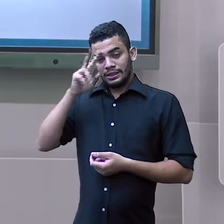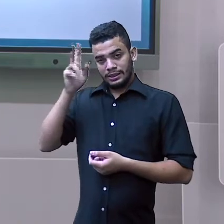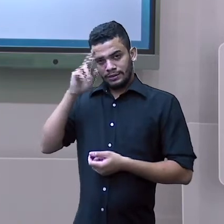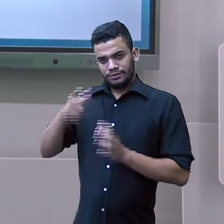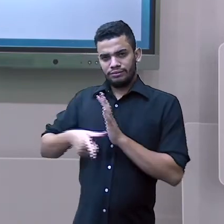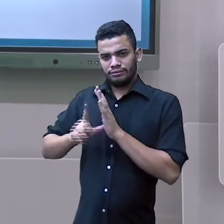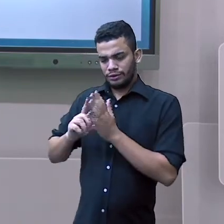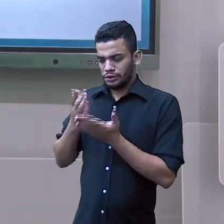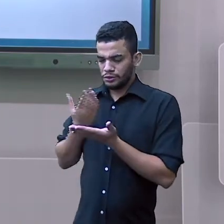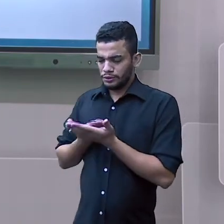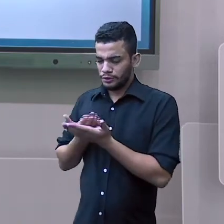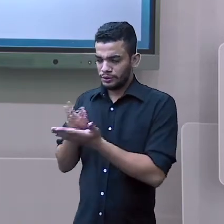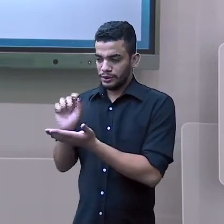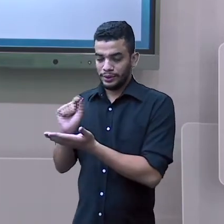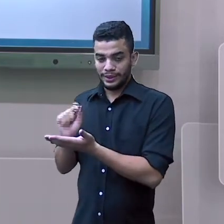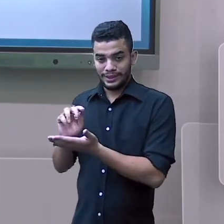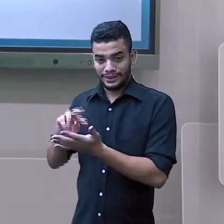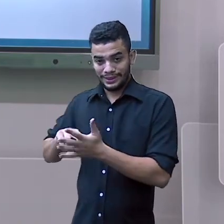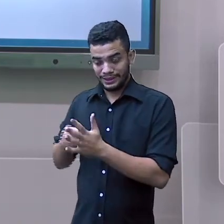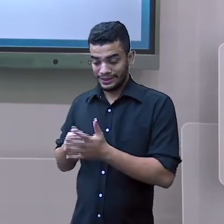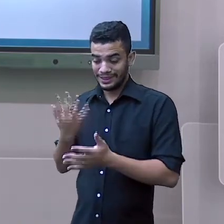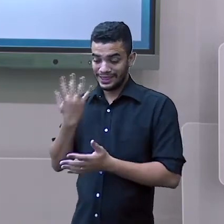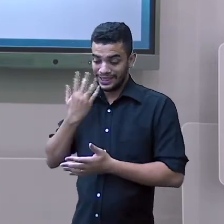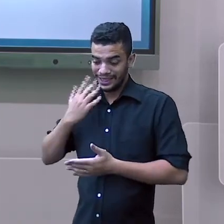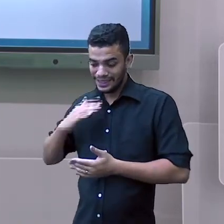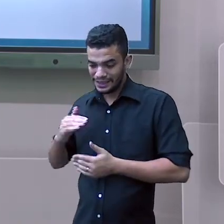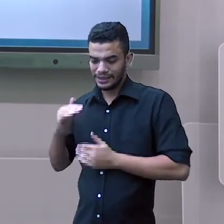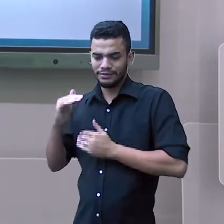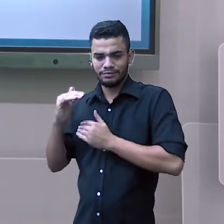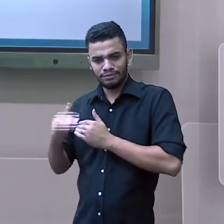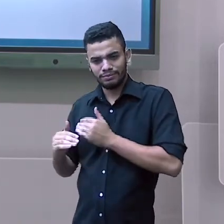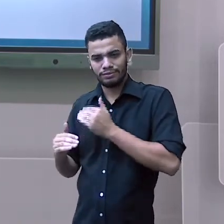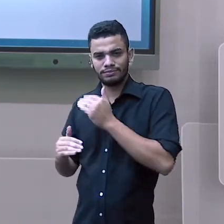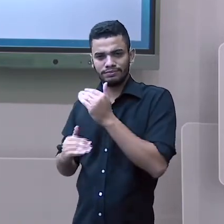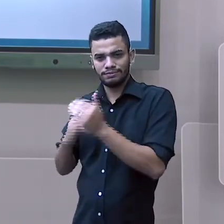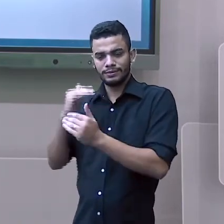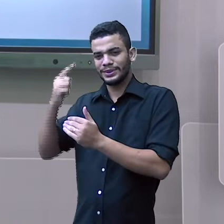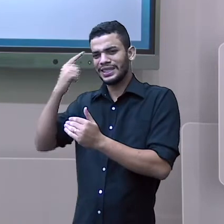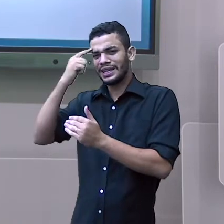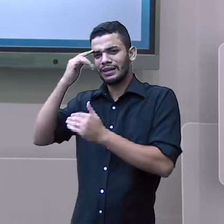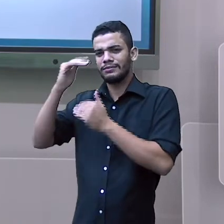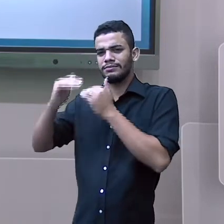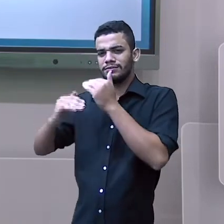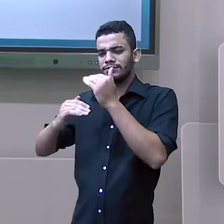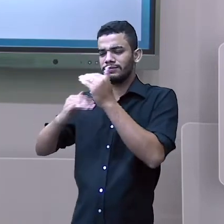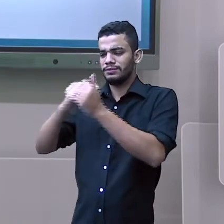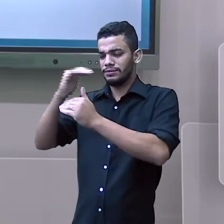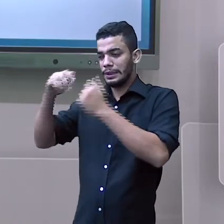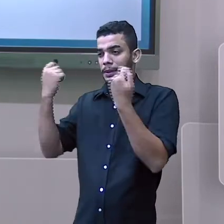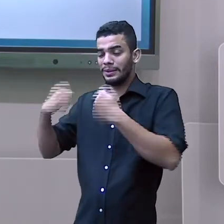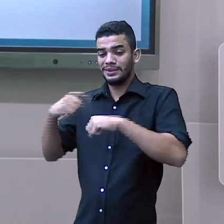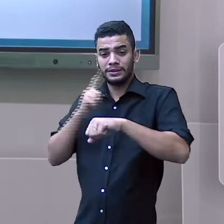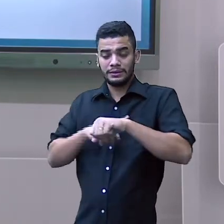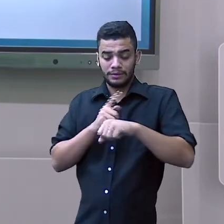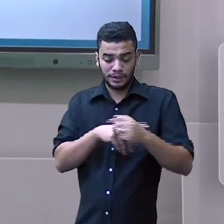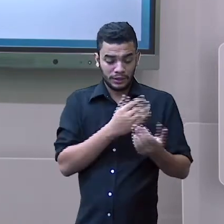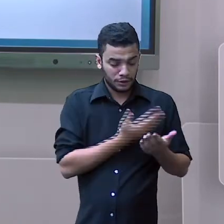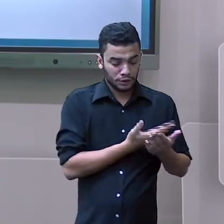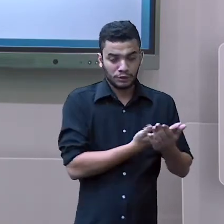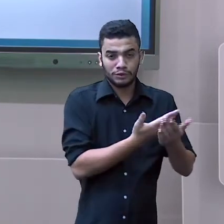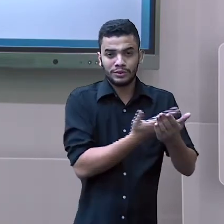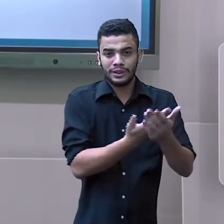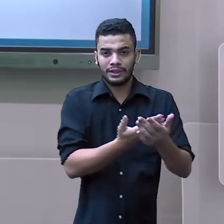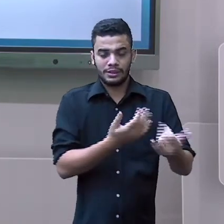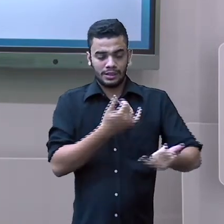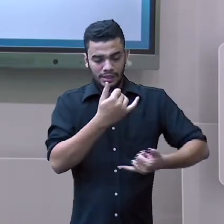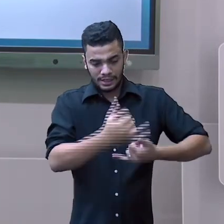em desenvolvimento pleno, ela precisa ter os seus momentos de estudo, ela precisa ter um momento de